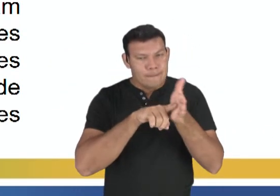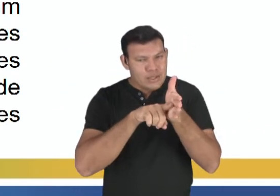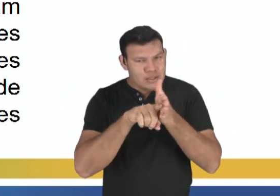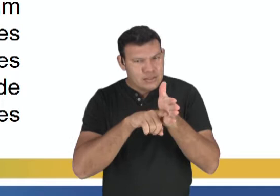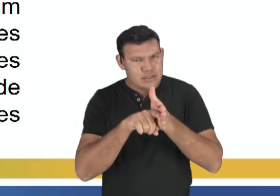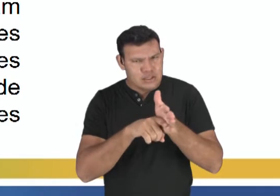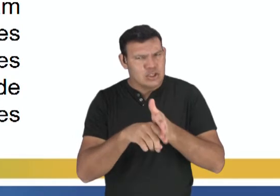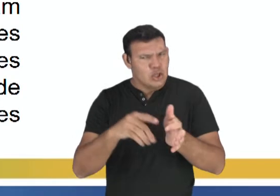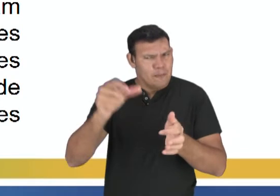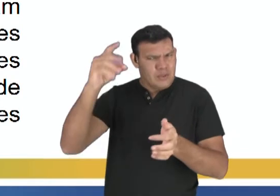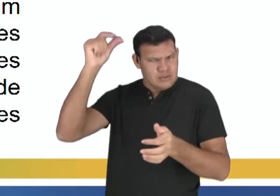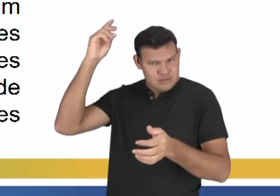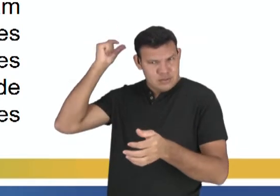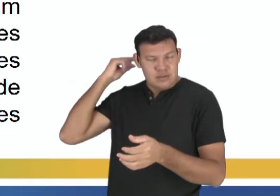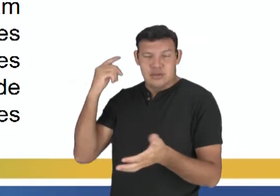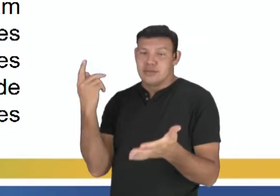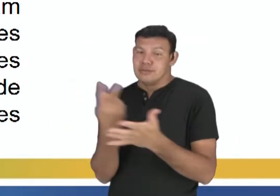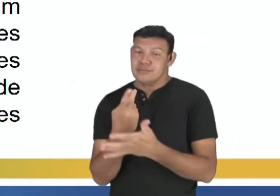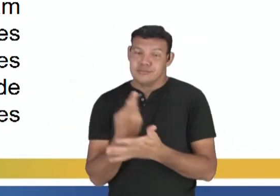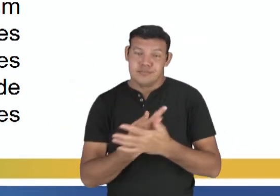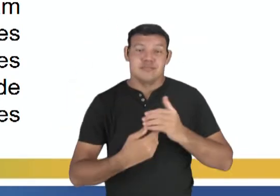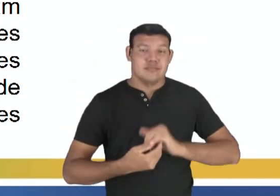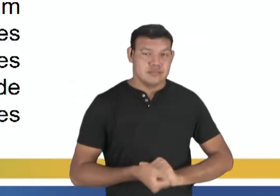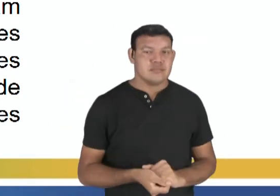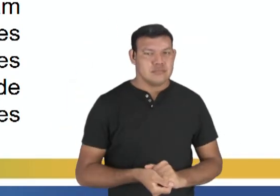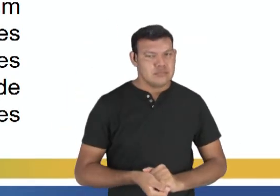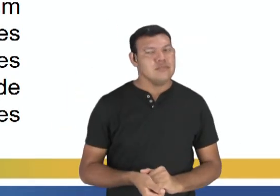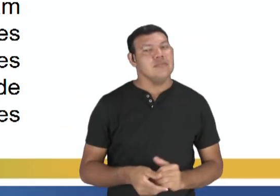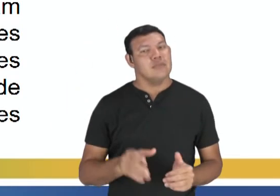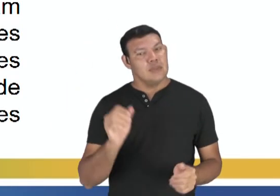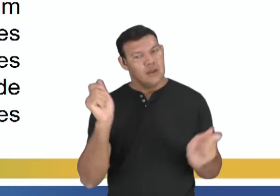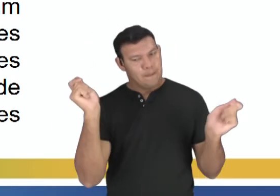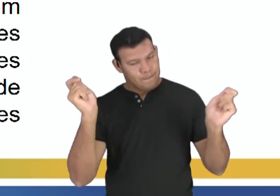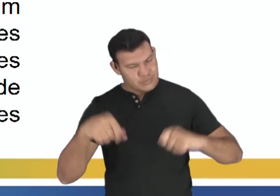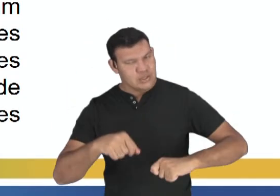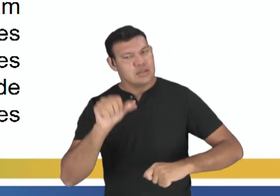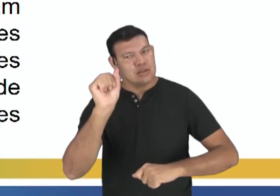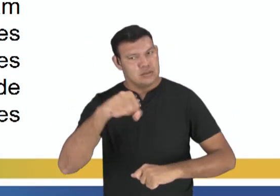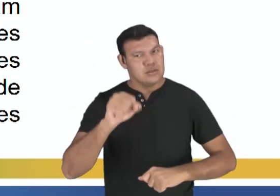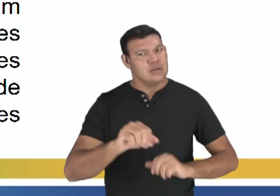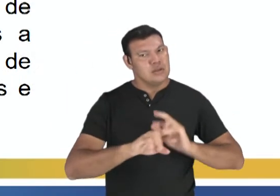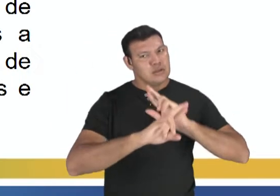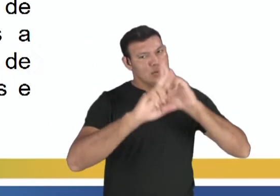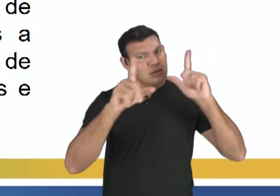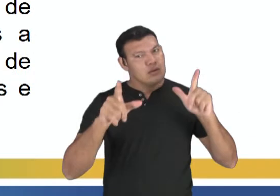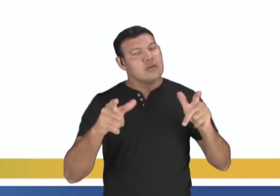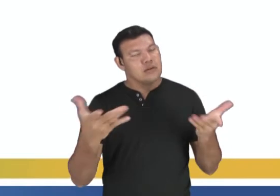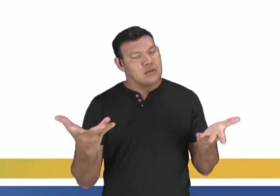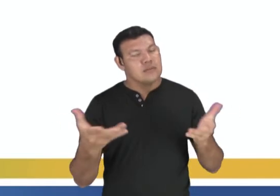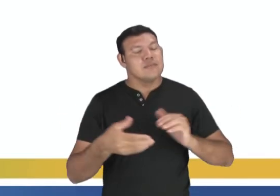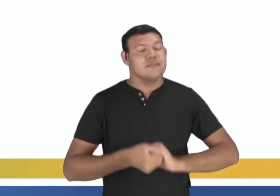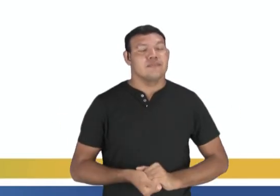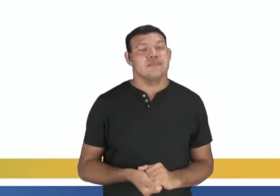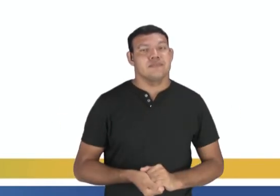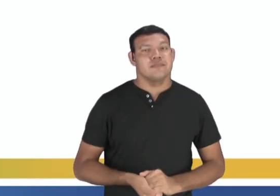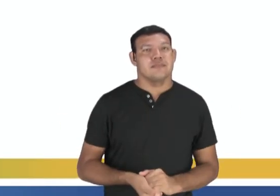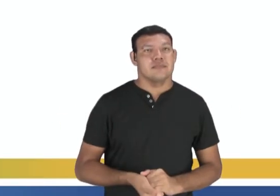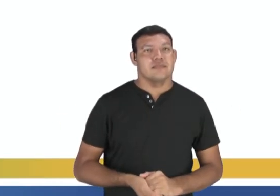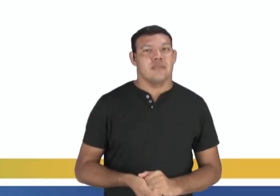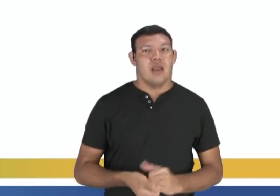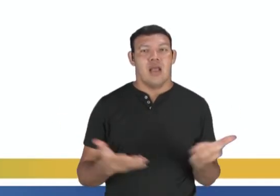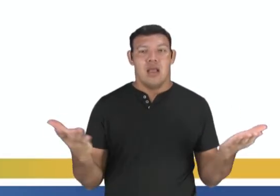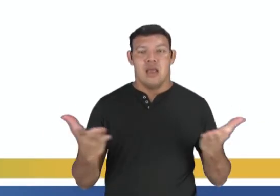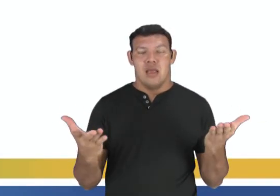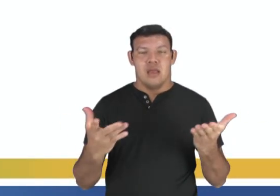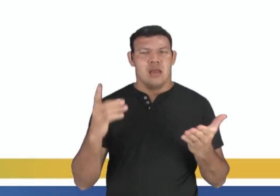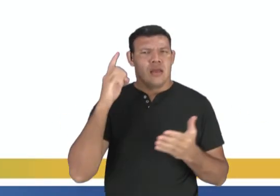pesquisas antigas estavam erradas, que as coisas podem ser bem diferentes do que se imagina. E aí nós